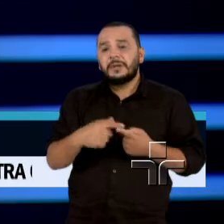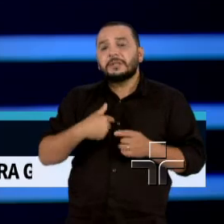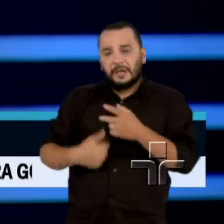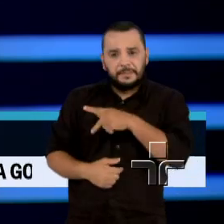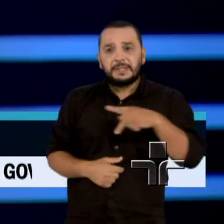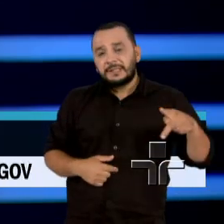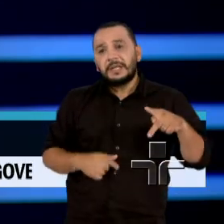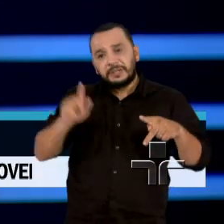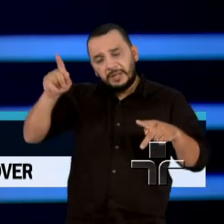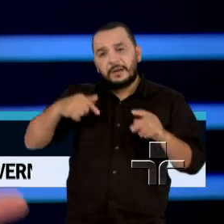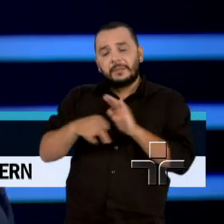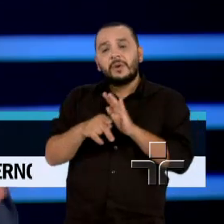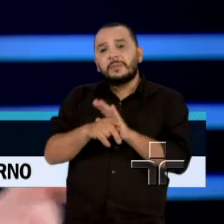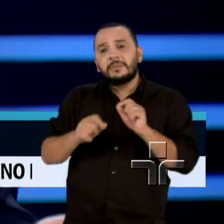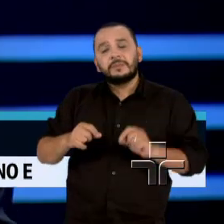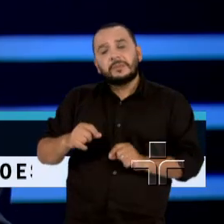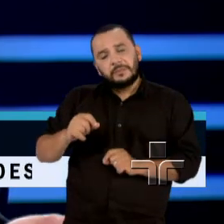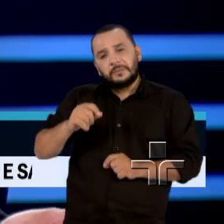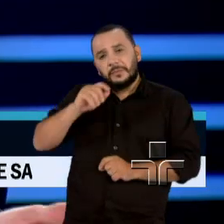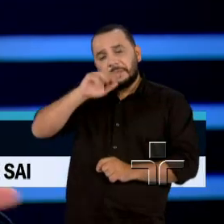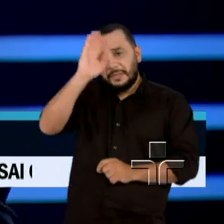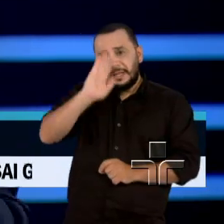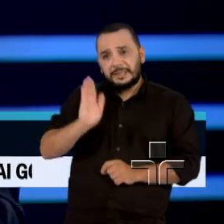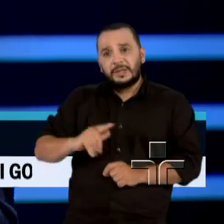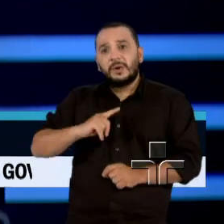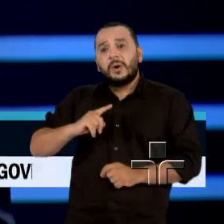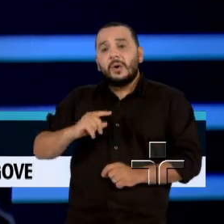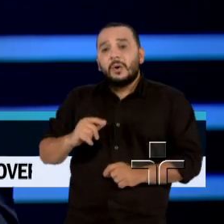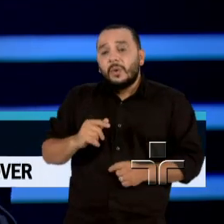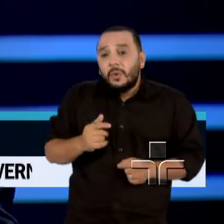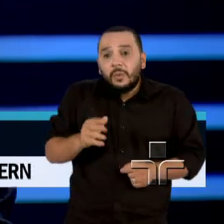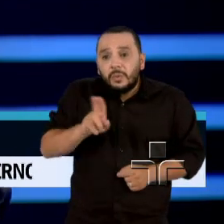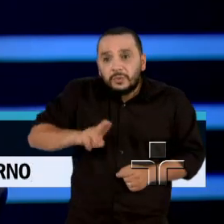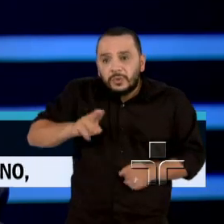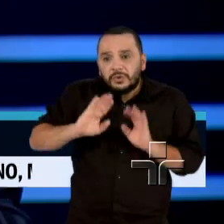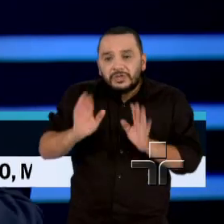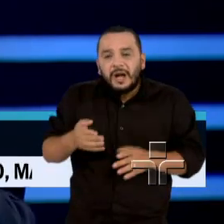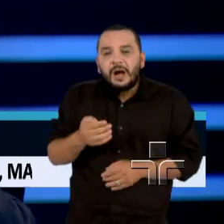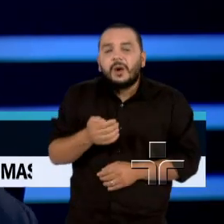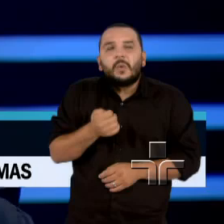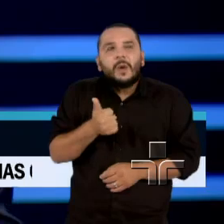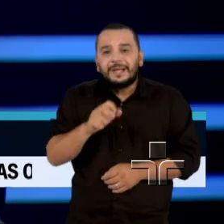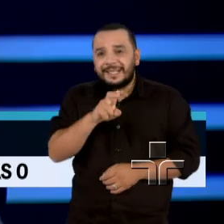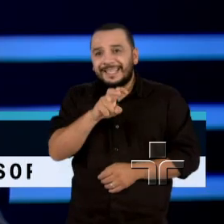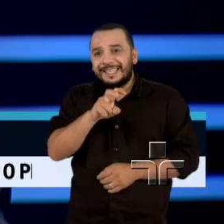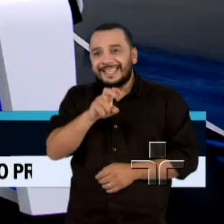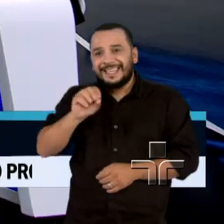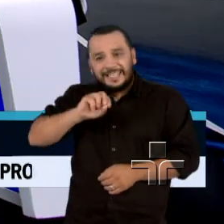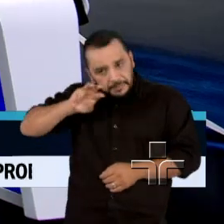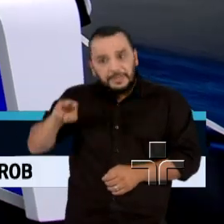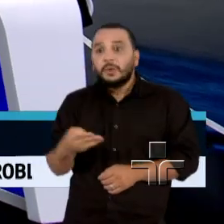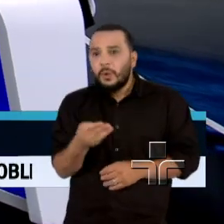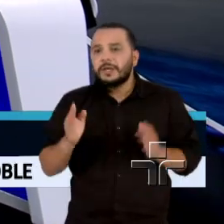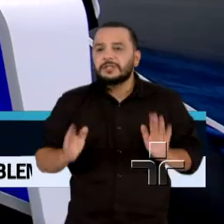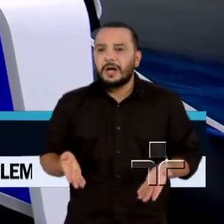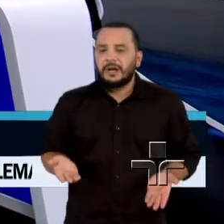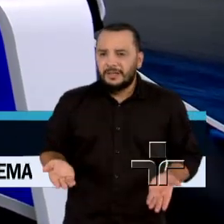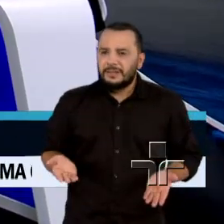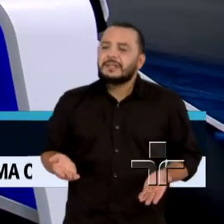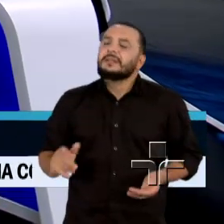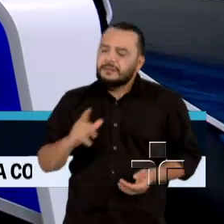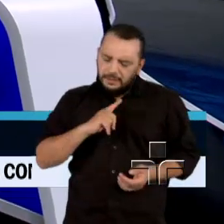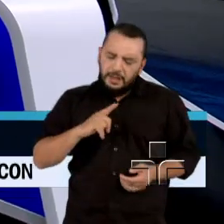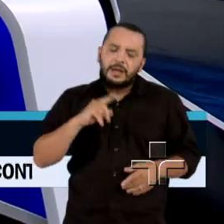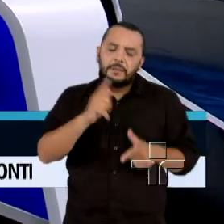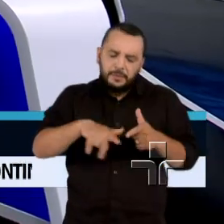quase 500 milhões. Corta ali, tá certo? Mas eu não acho que você tem razão. Nós estamos num período de aperto fiscal